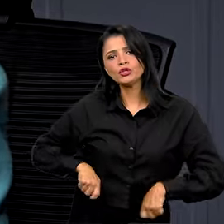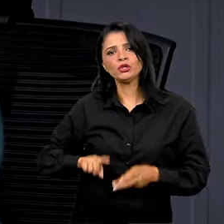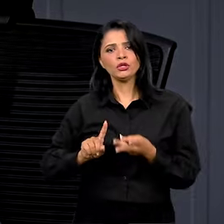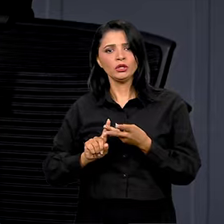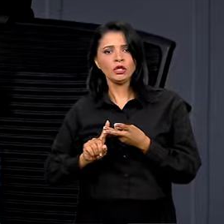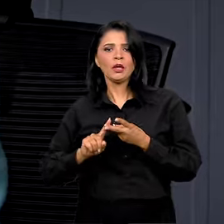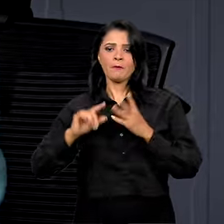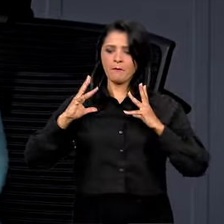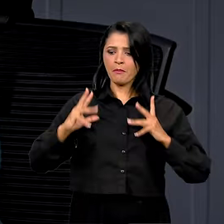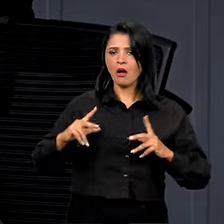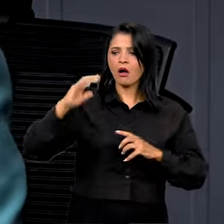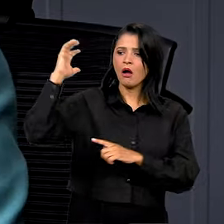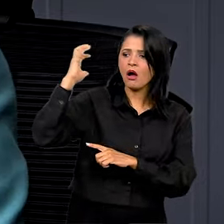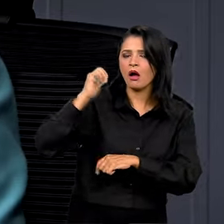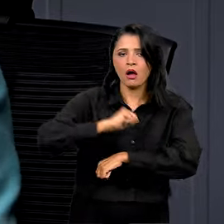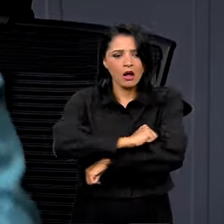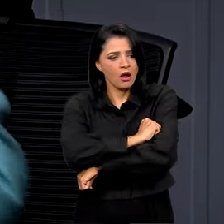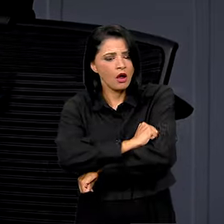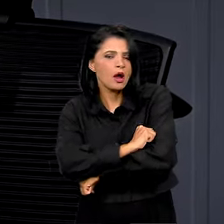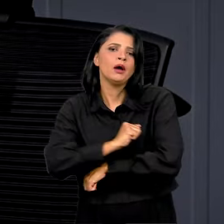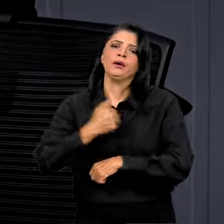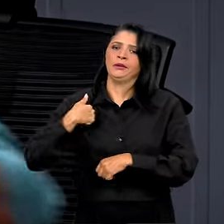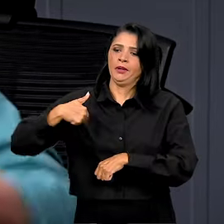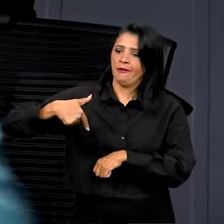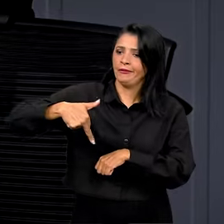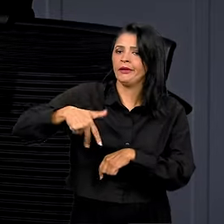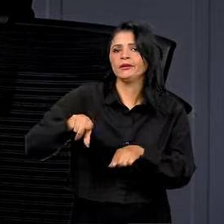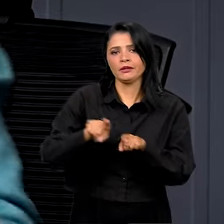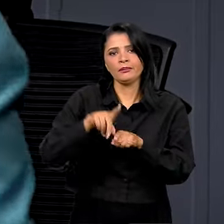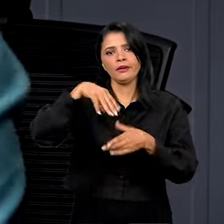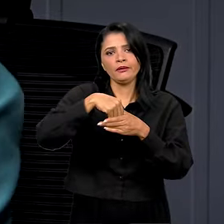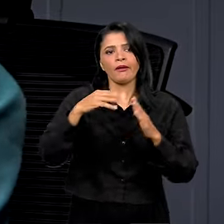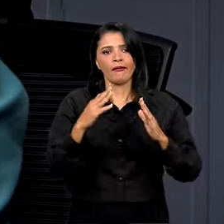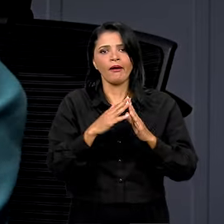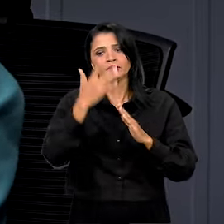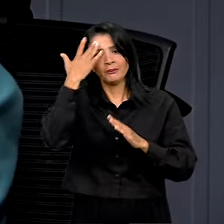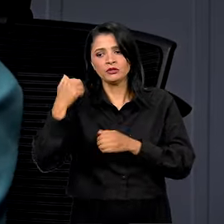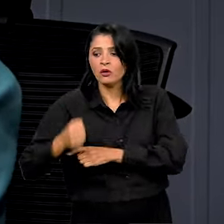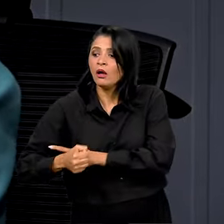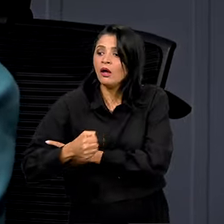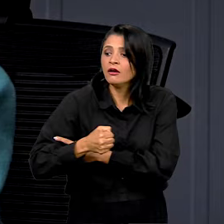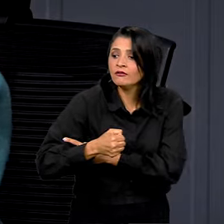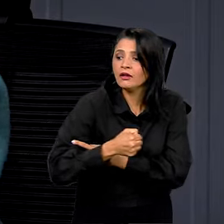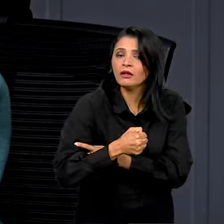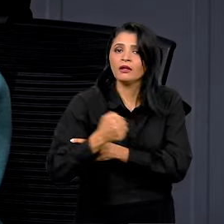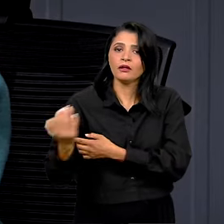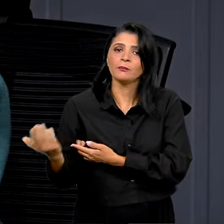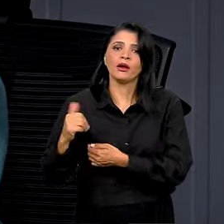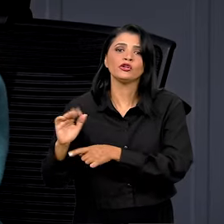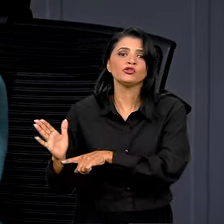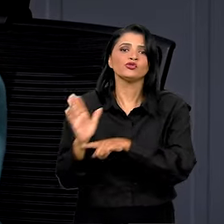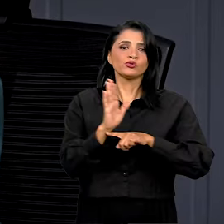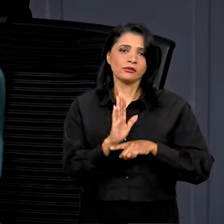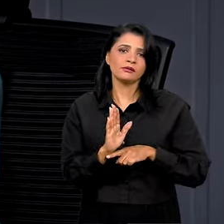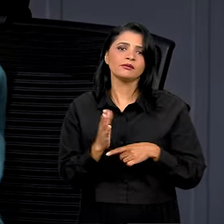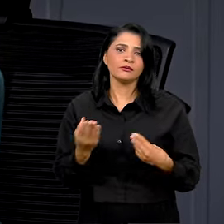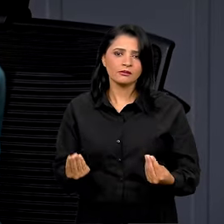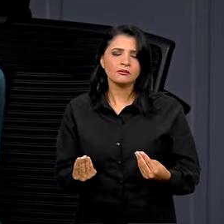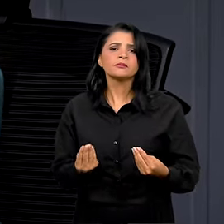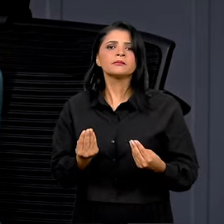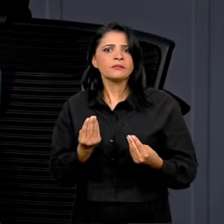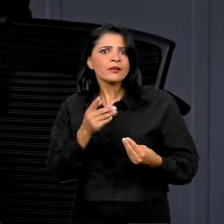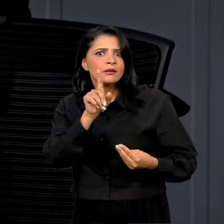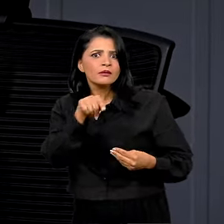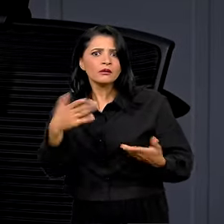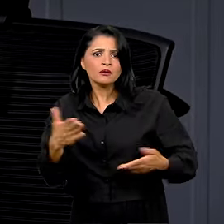para se higienizar né para poder andar mesmo dentro das casas eh mas